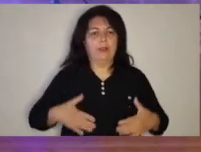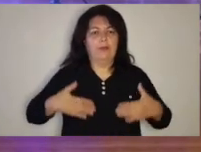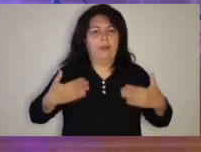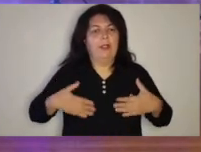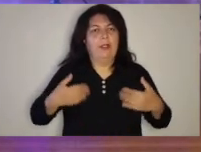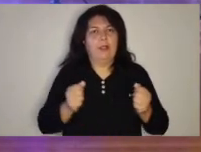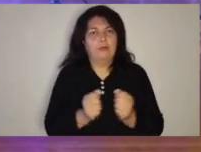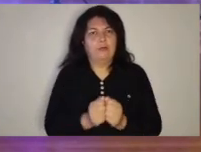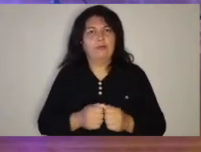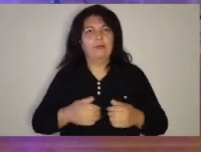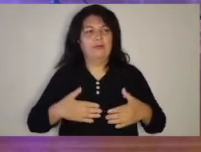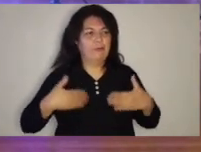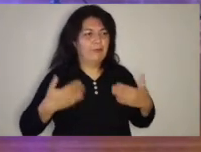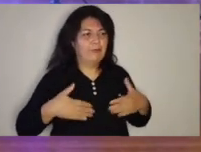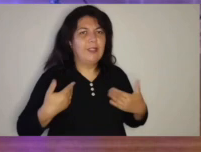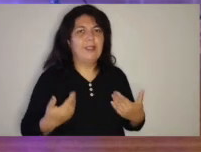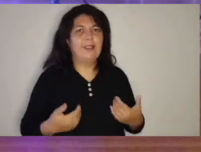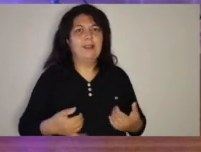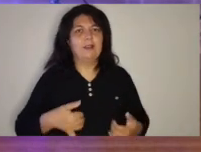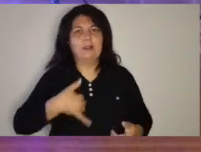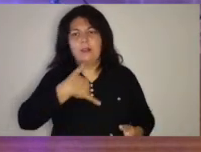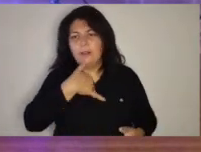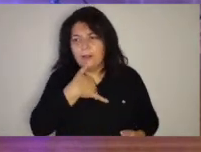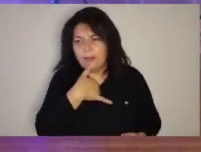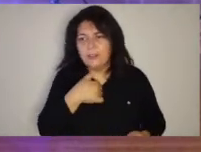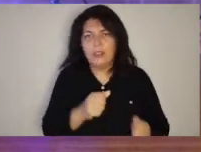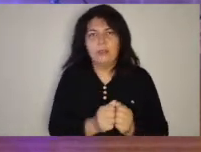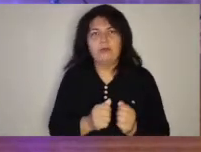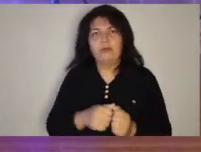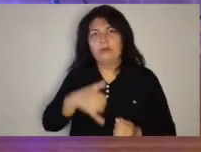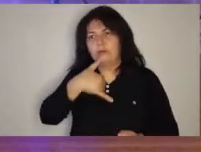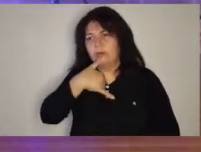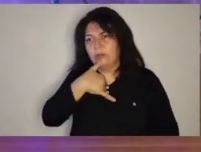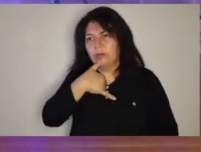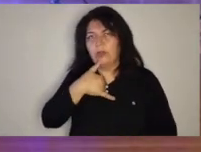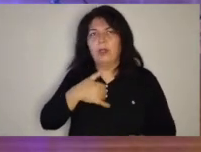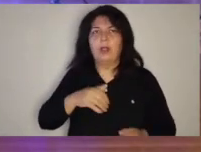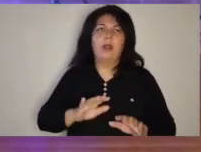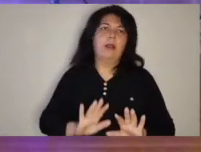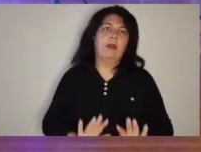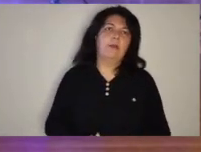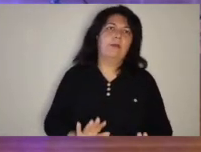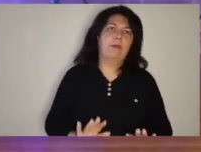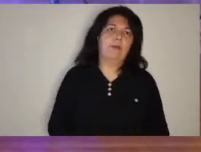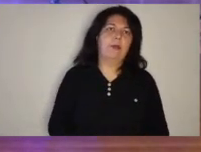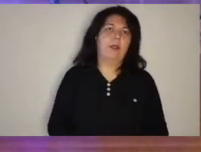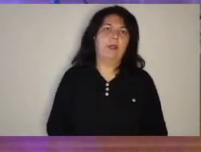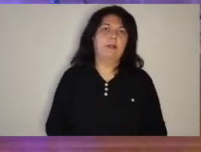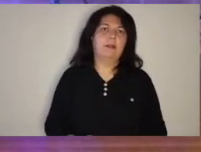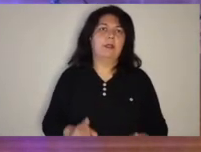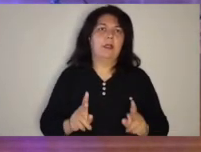choram. Mas, irmãos, tem gente que vive uma vida de tristeza.